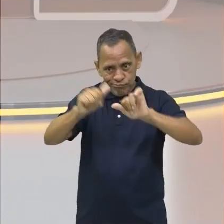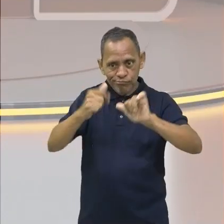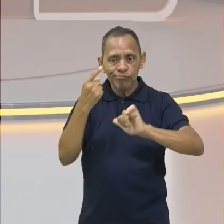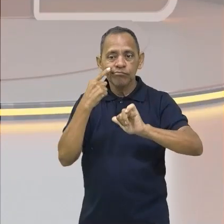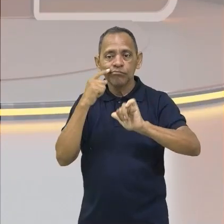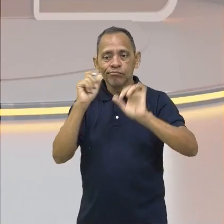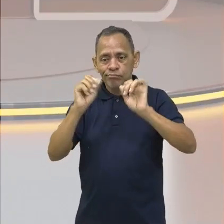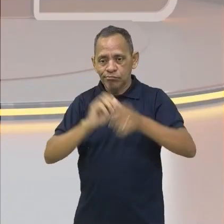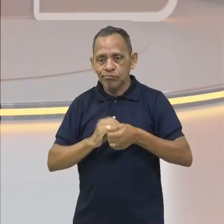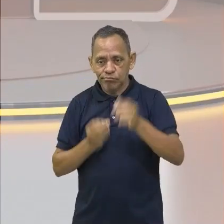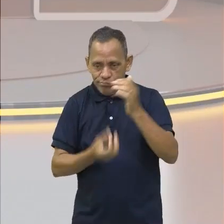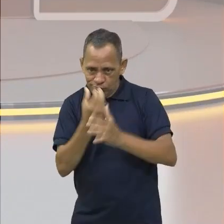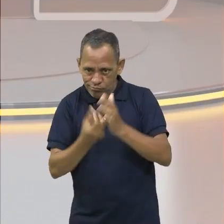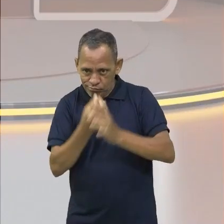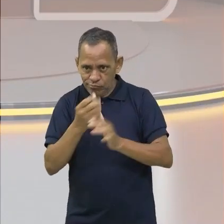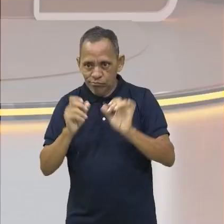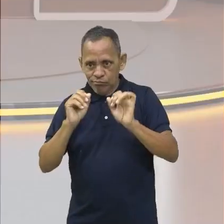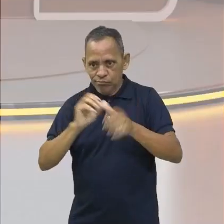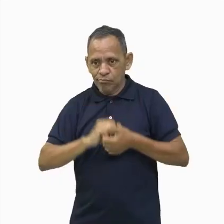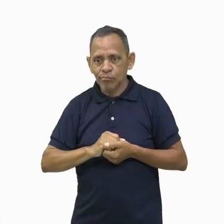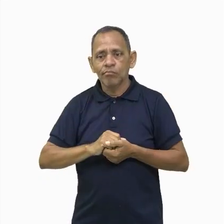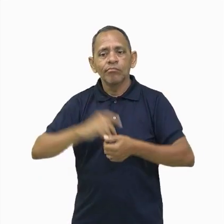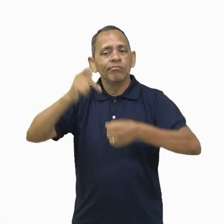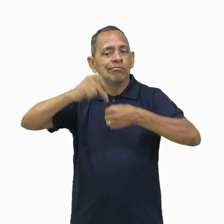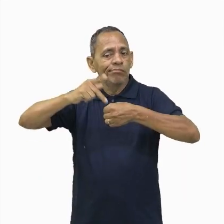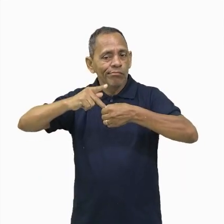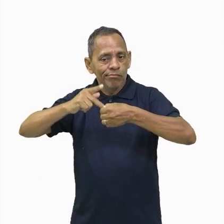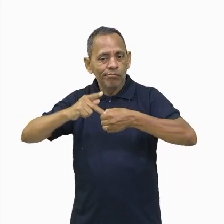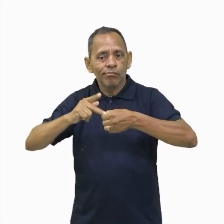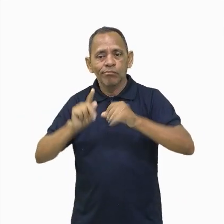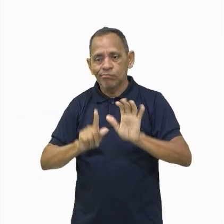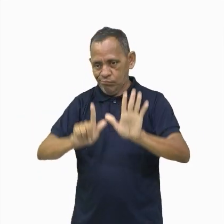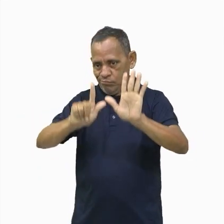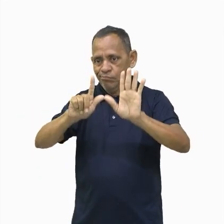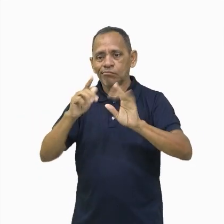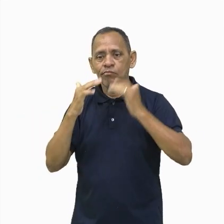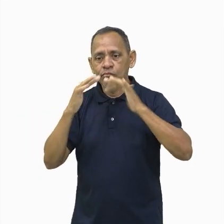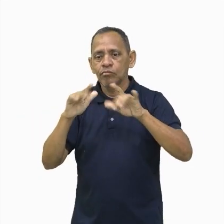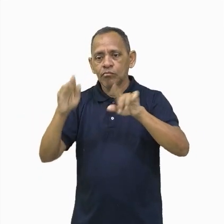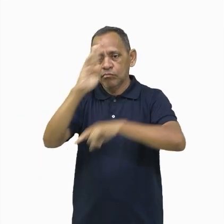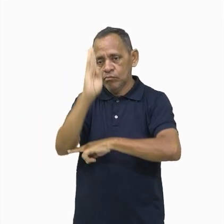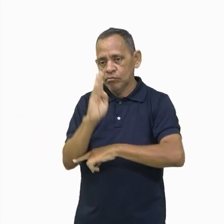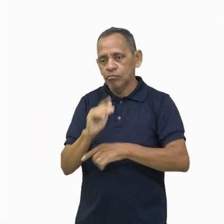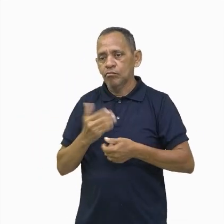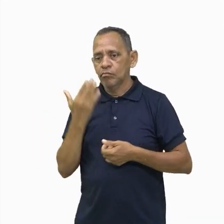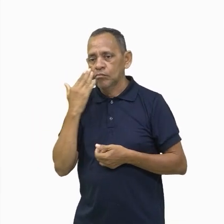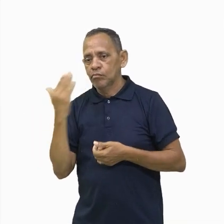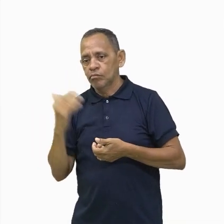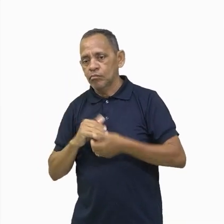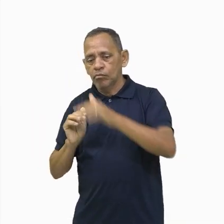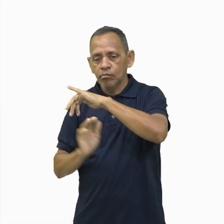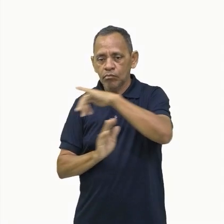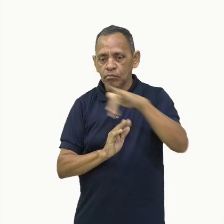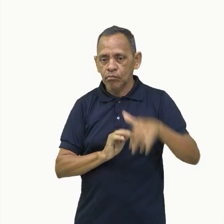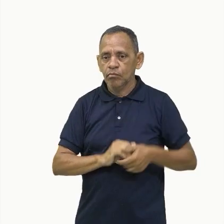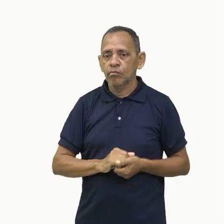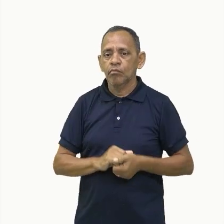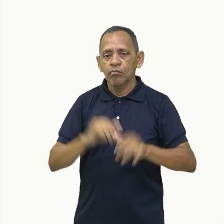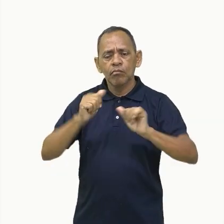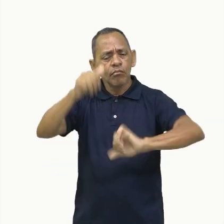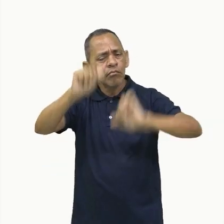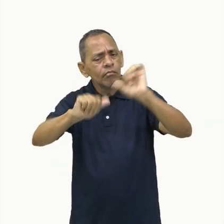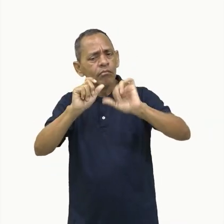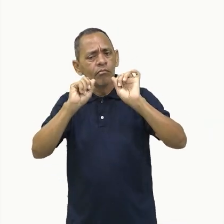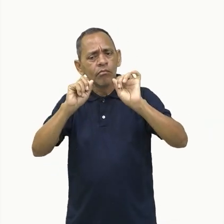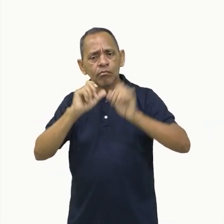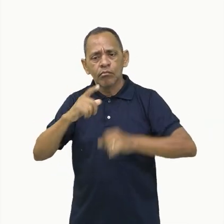essa produção do petróleo e do gás natural no Brasil. A gente pode analisar aí que pega